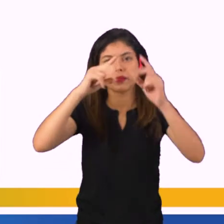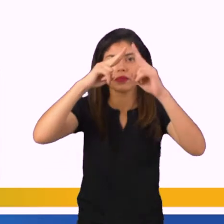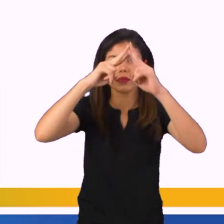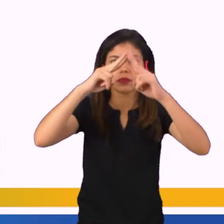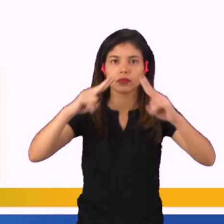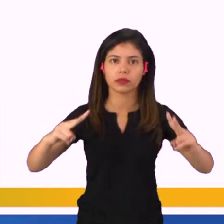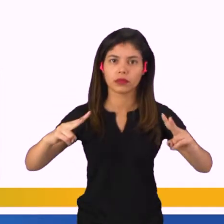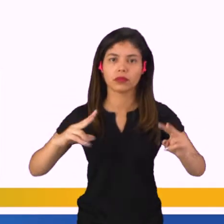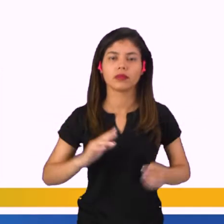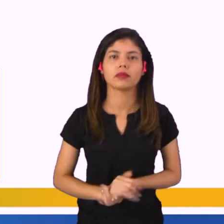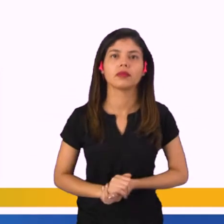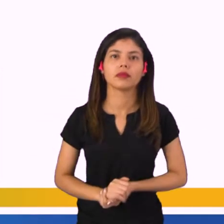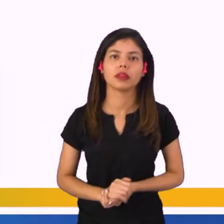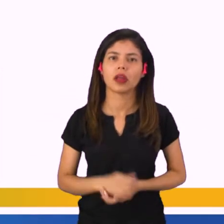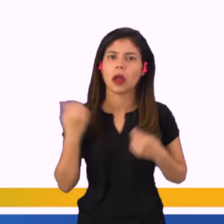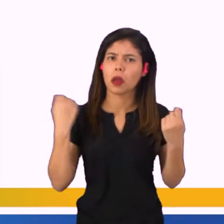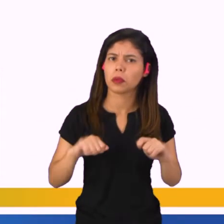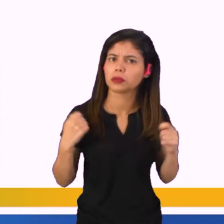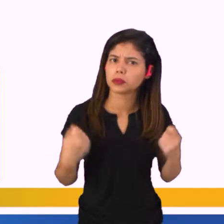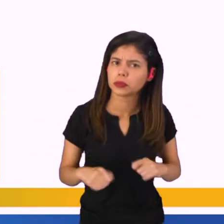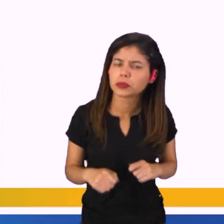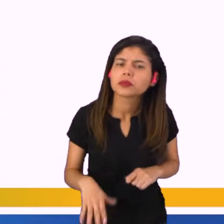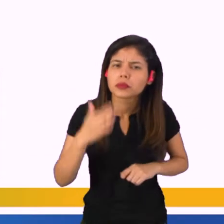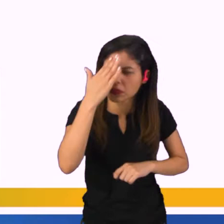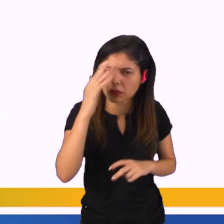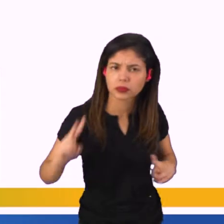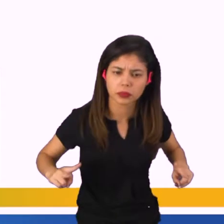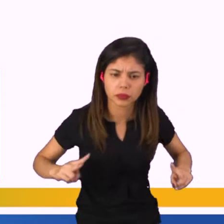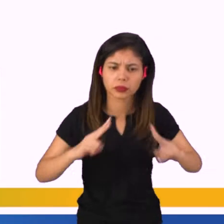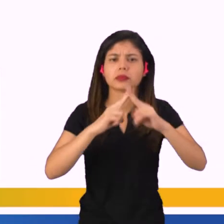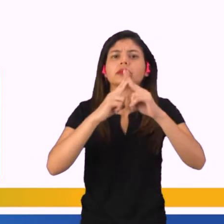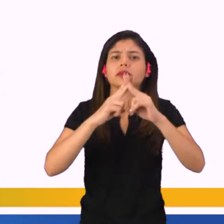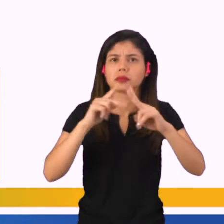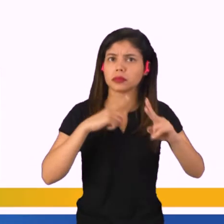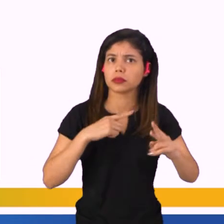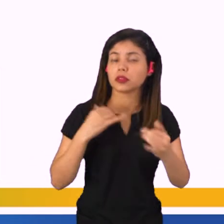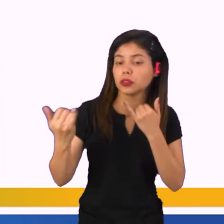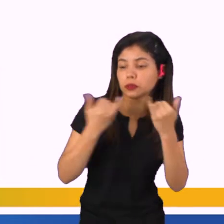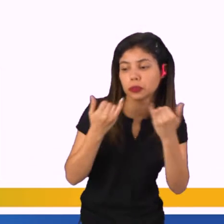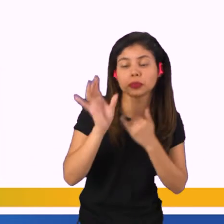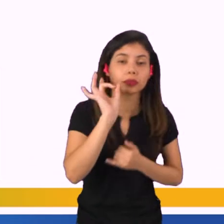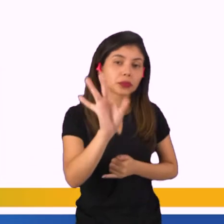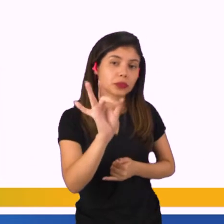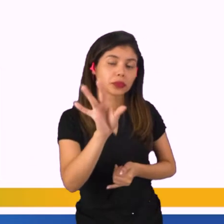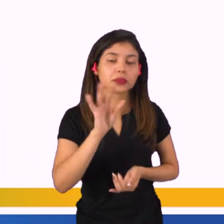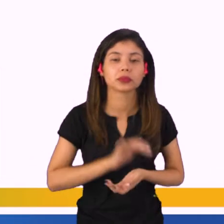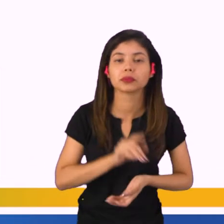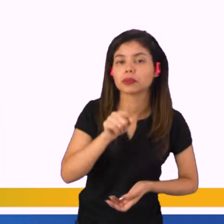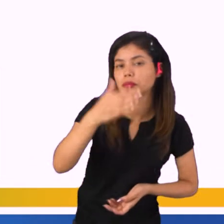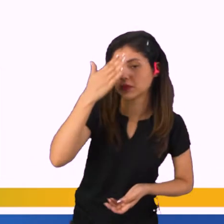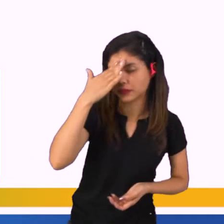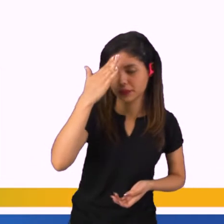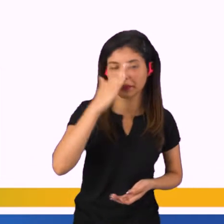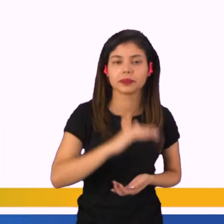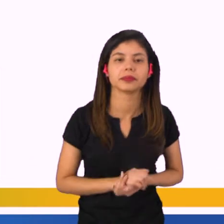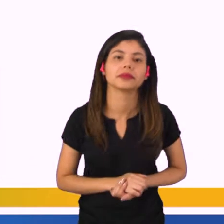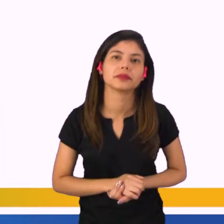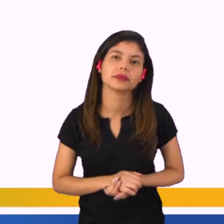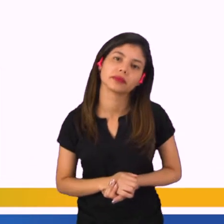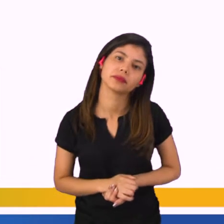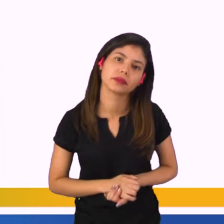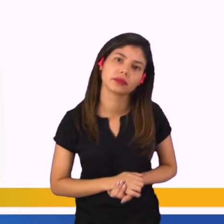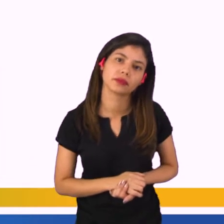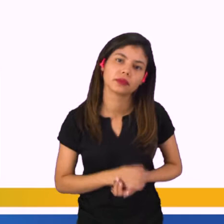isso cai na minha prova, eu preciso decorar tudo isso? Não necessariamente, isso aqui é só uma informação para você entender